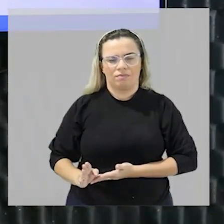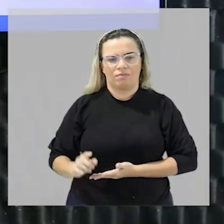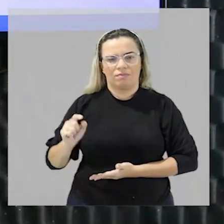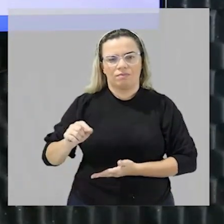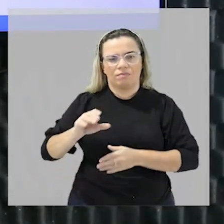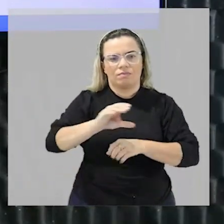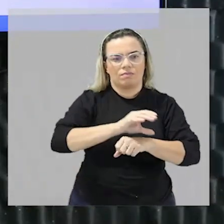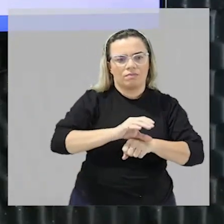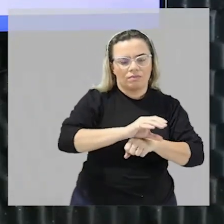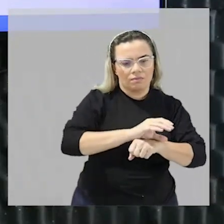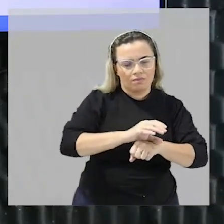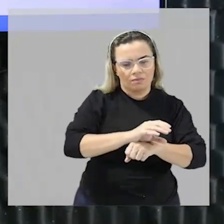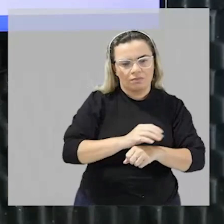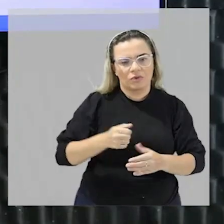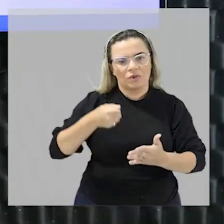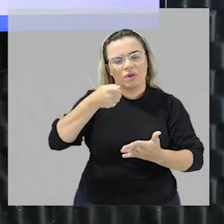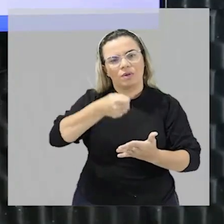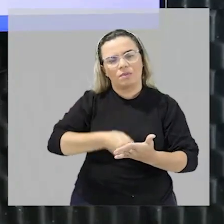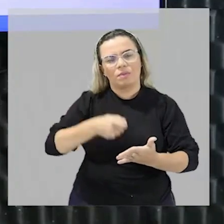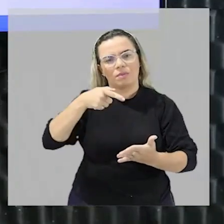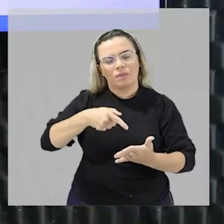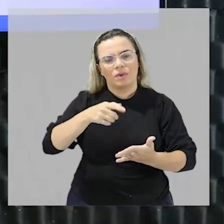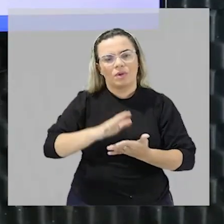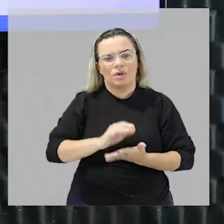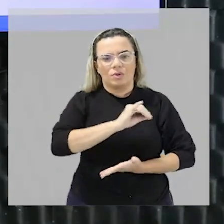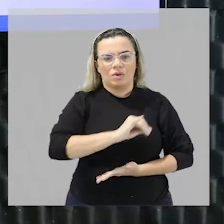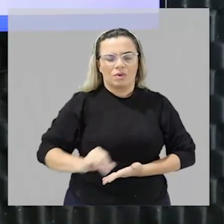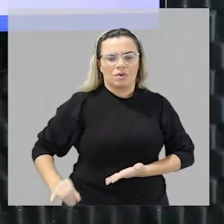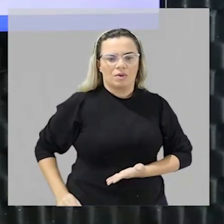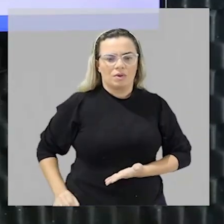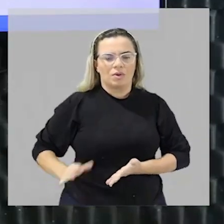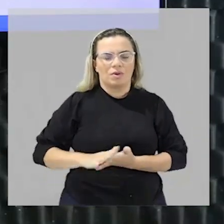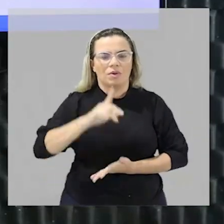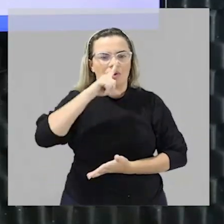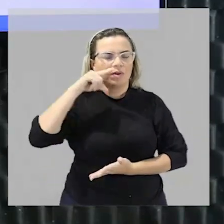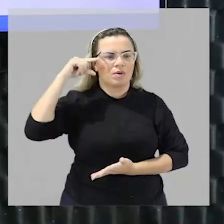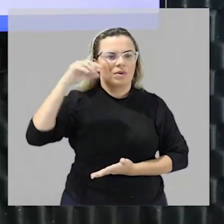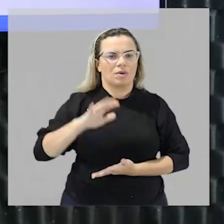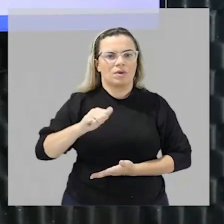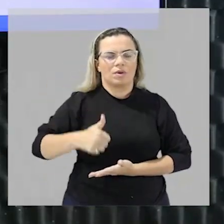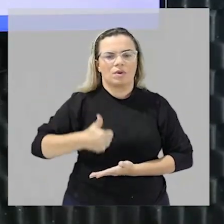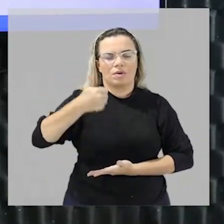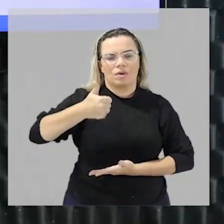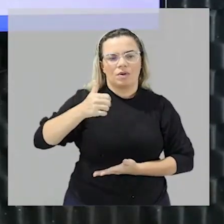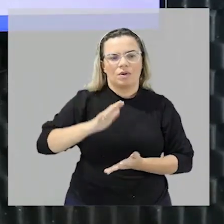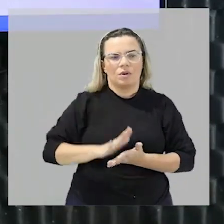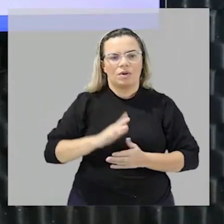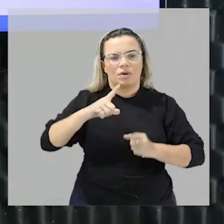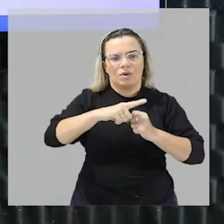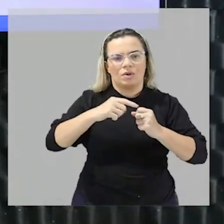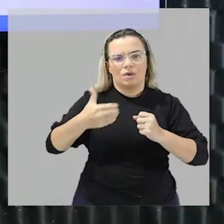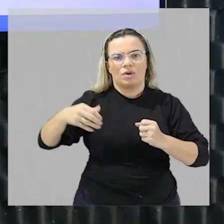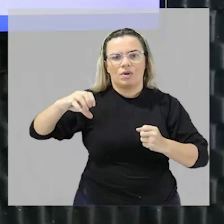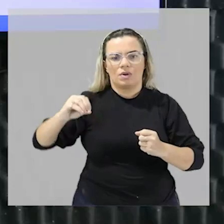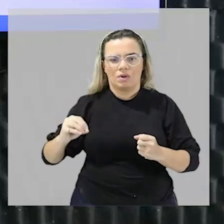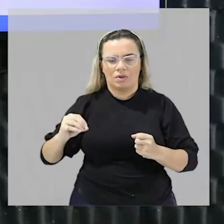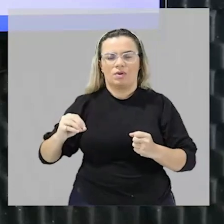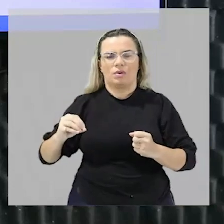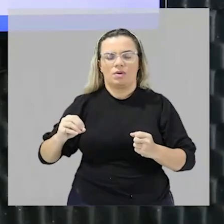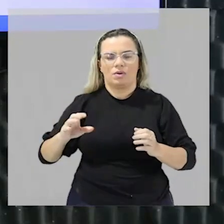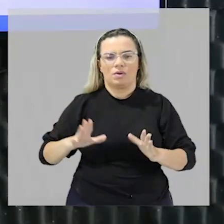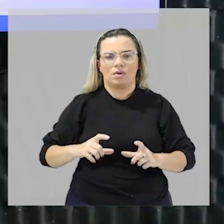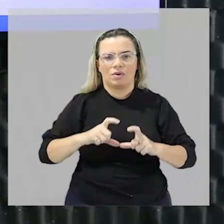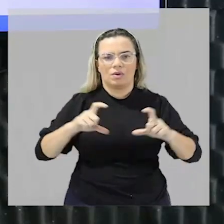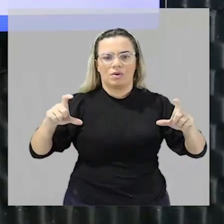foi outorgada, que ela foi imposta pelo imperador Dom Pedro I. O artigo 90 da Constituição diz